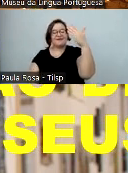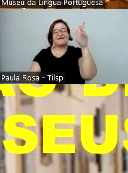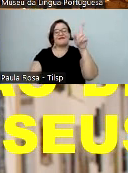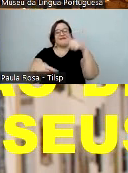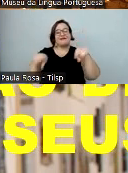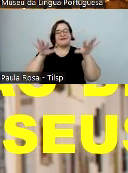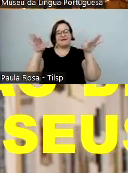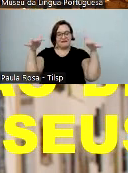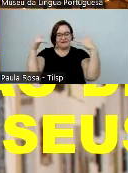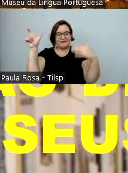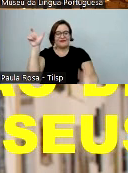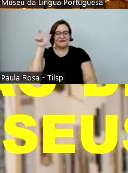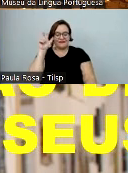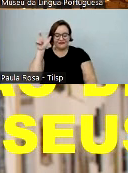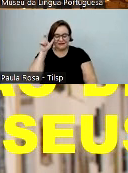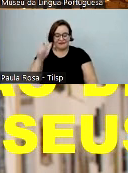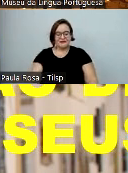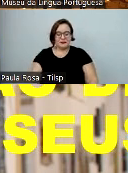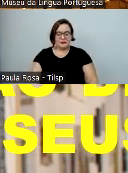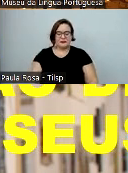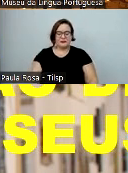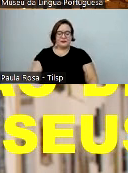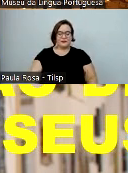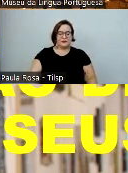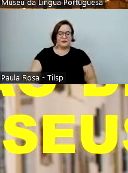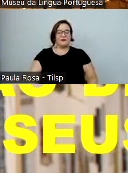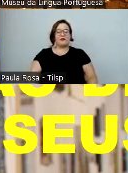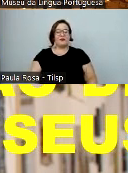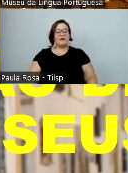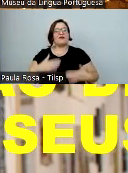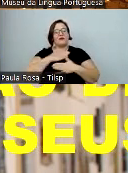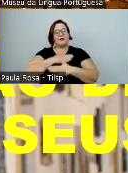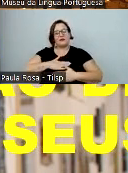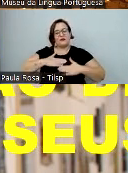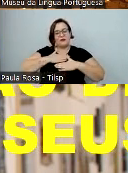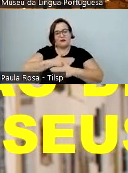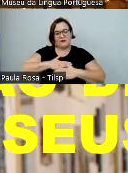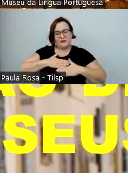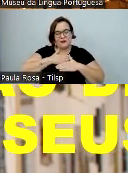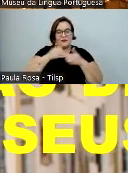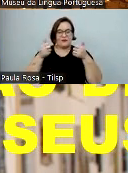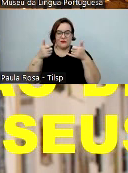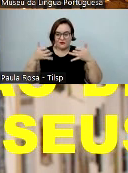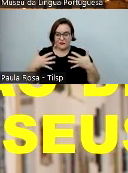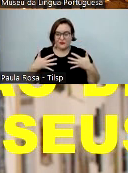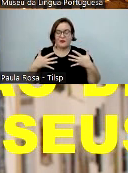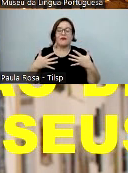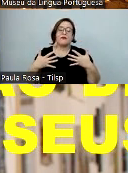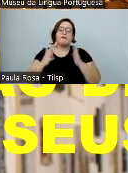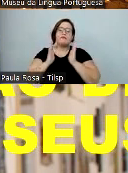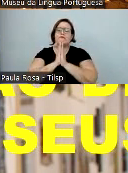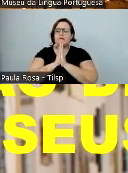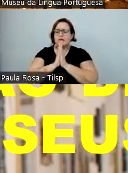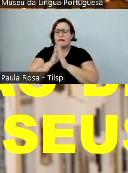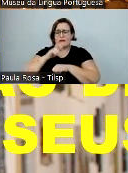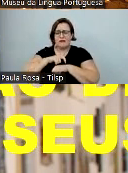as pessoas que estão assistindo a gente é um prazer poder falar da definição vou pedir sua ajuda para o horário que eu falo